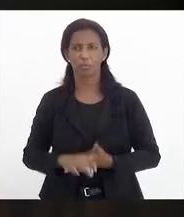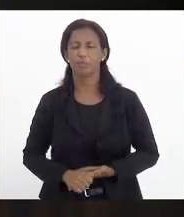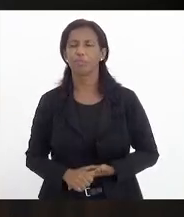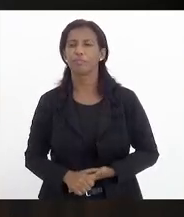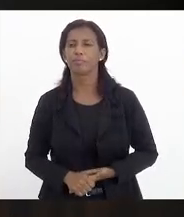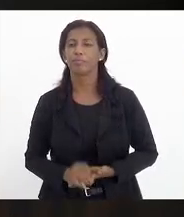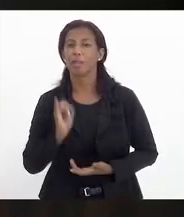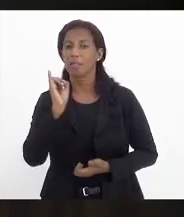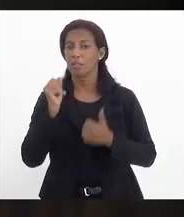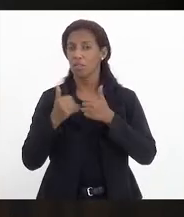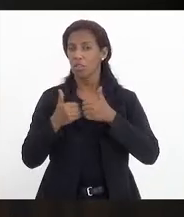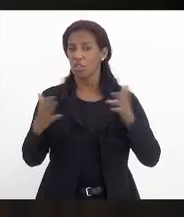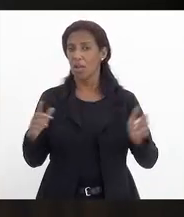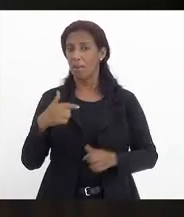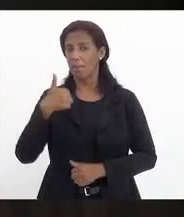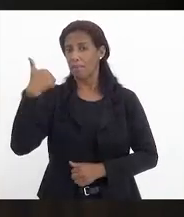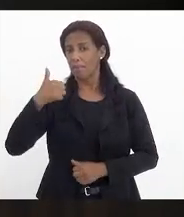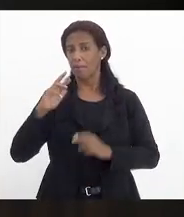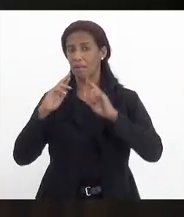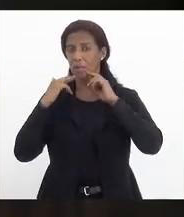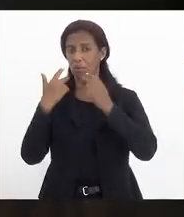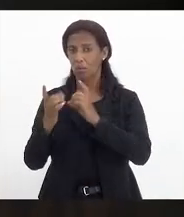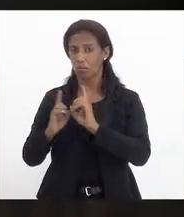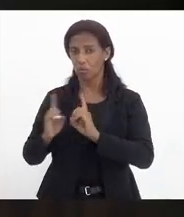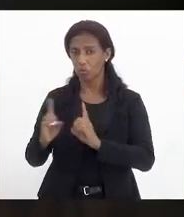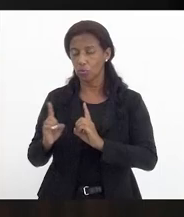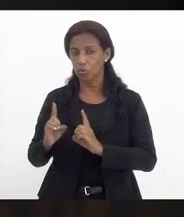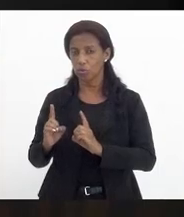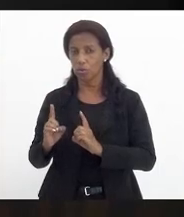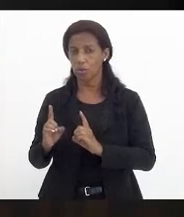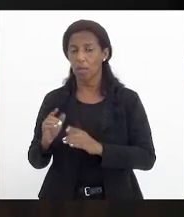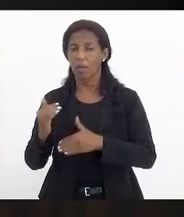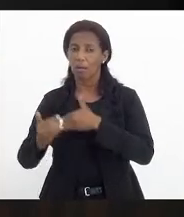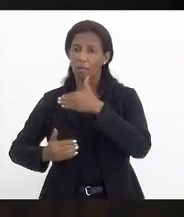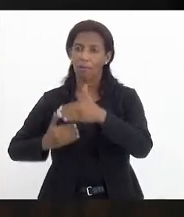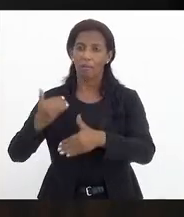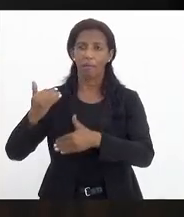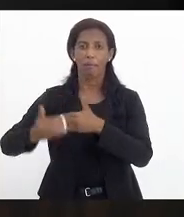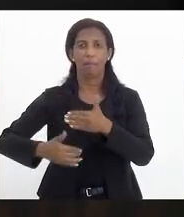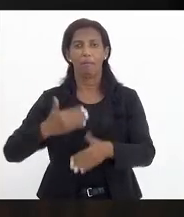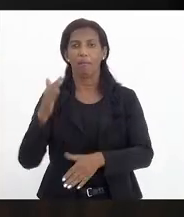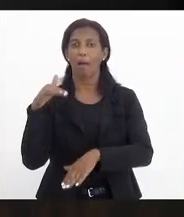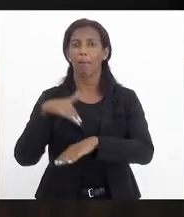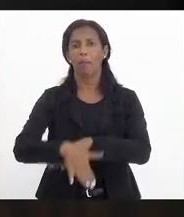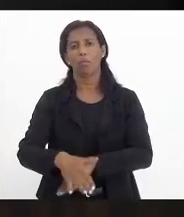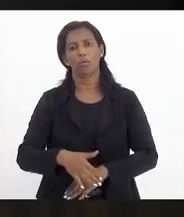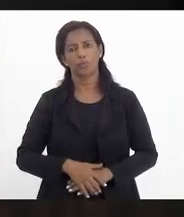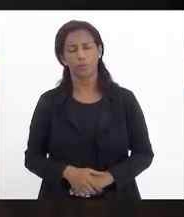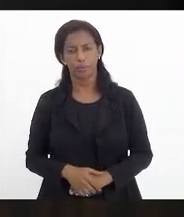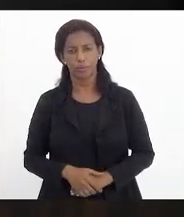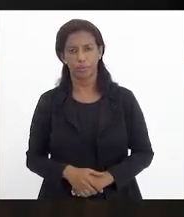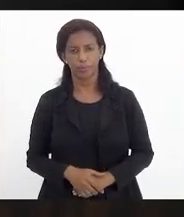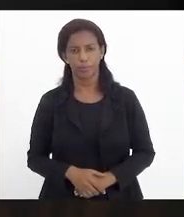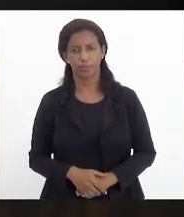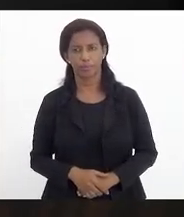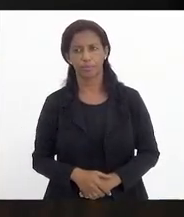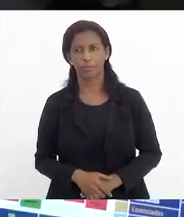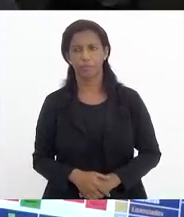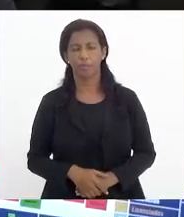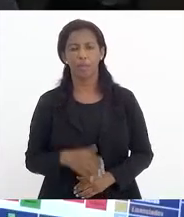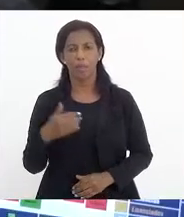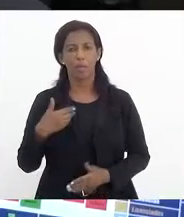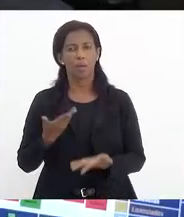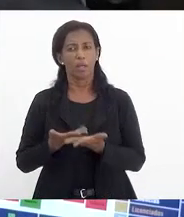Se a gente abre a primeira sessão e discute, essa primeira sessão vai se terminar às 18 horas da noite. Senhor presidente, eu quero